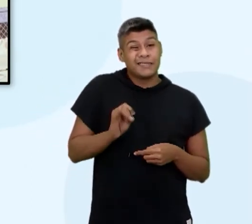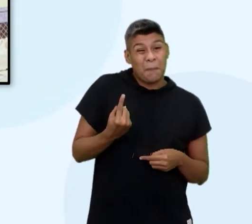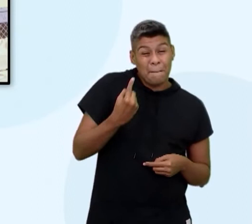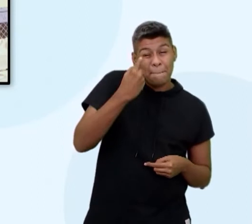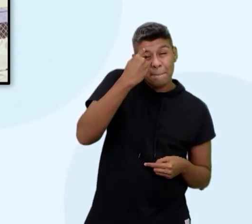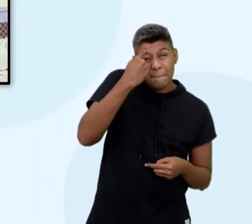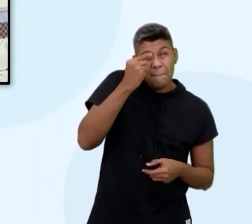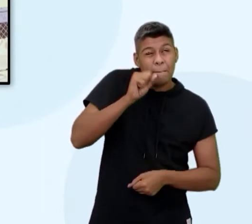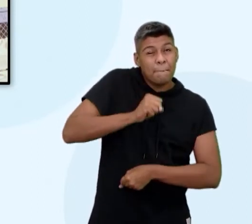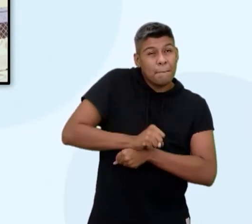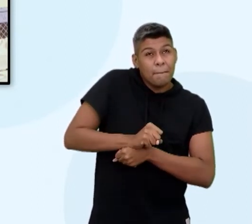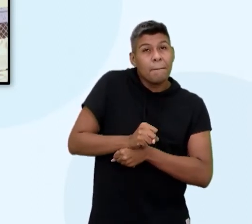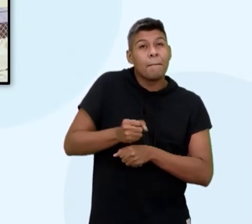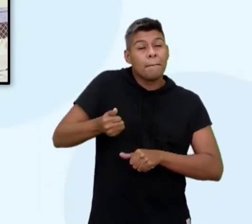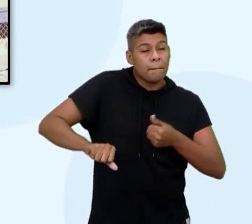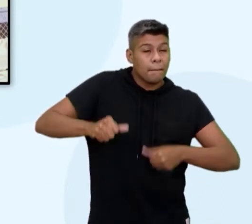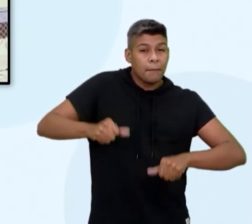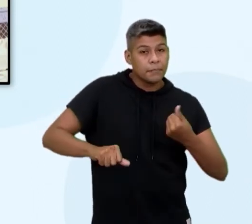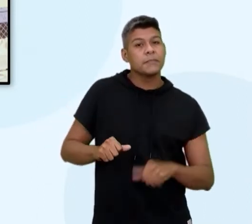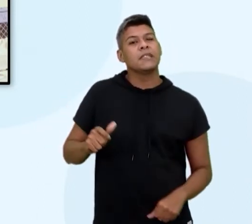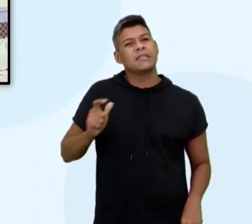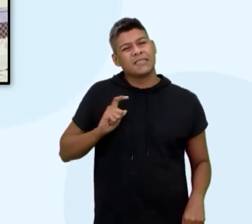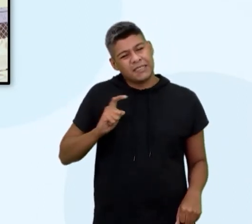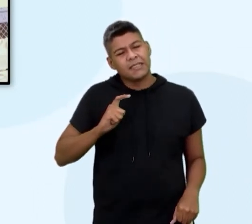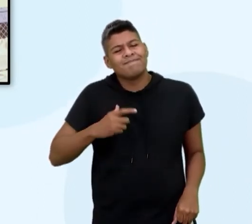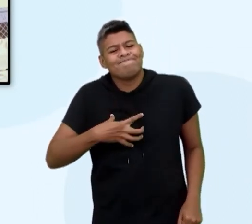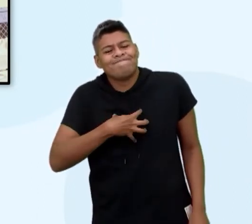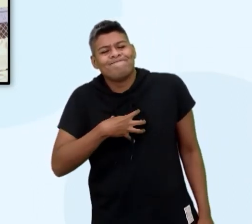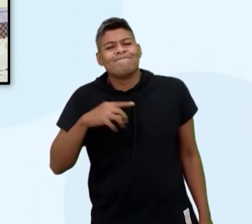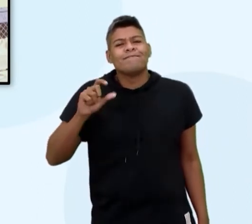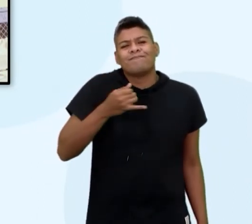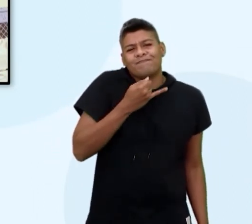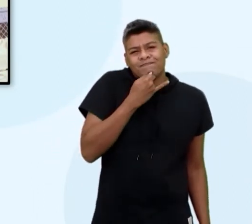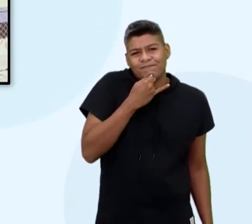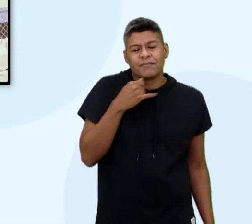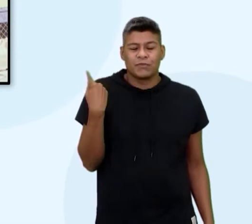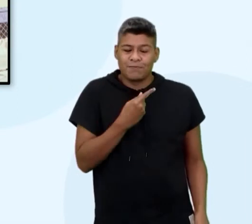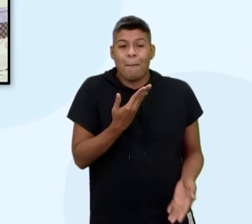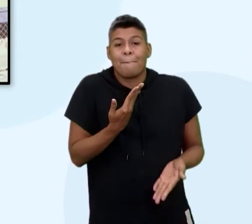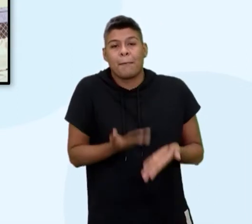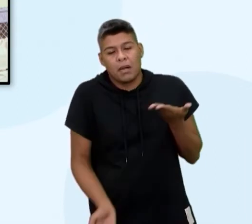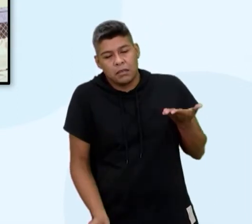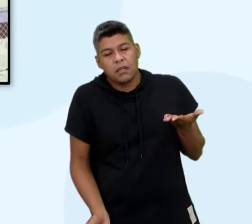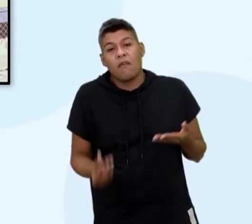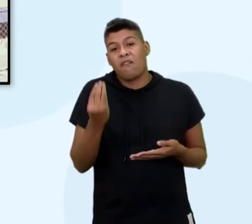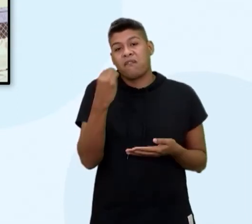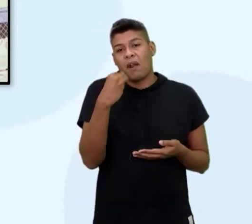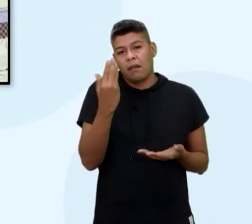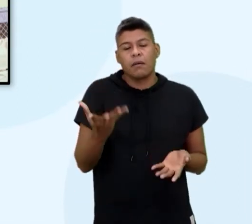nos analisar, né, como humanidade, dá uma triste sensação de que fracassamos.